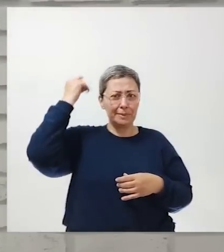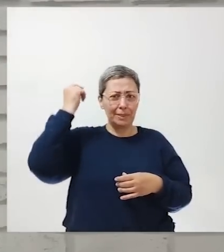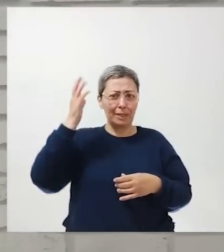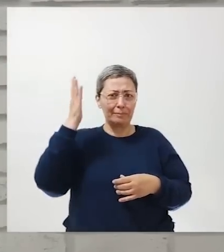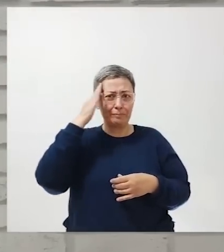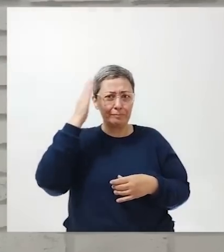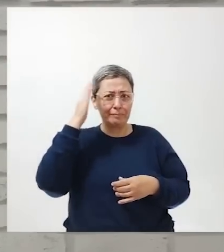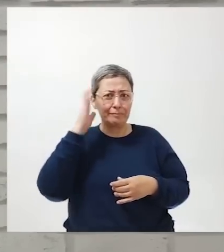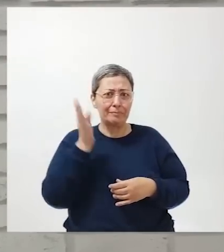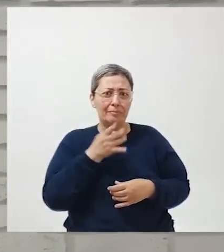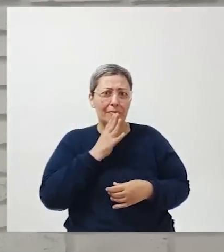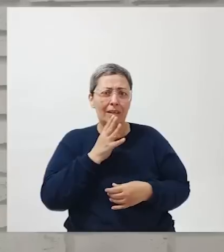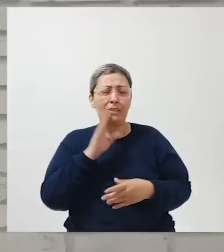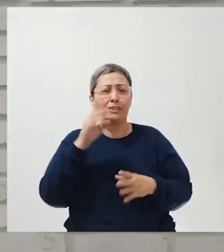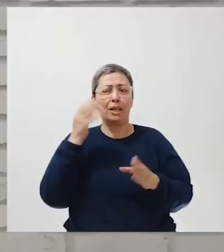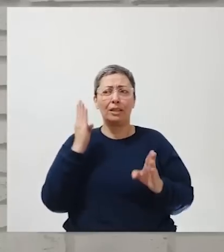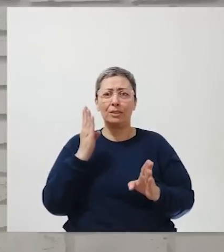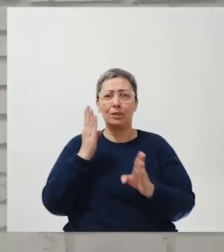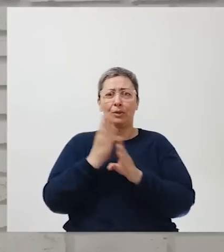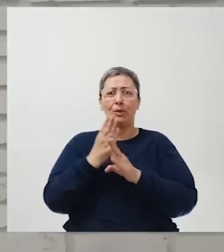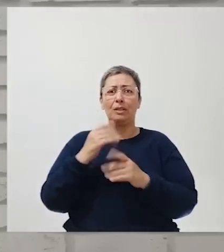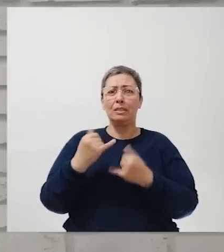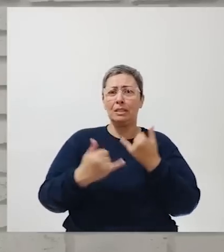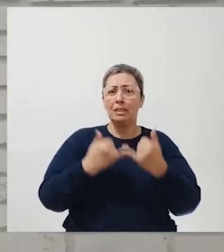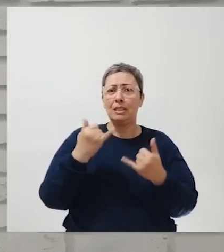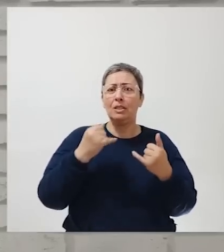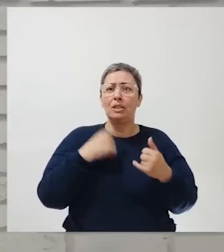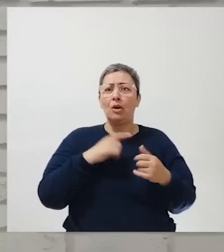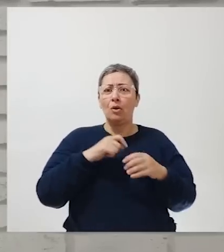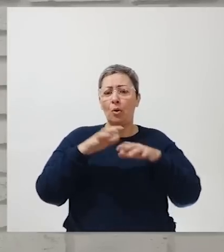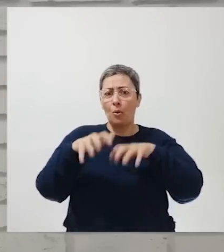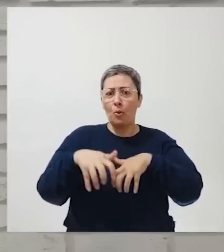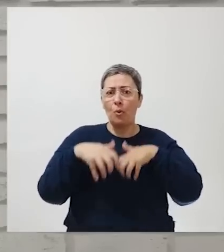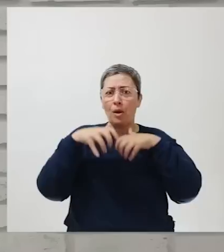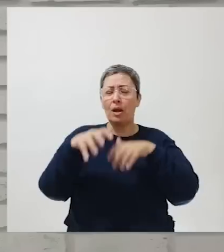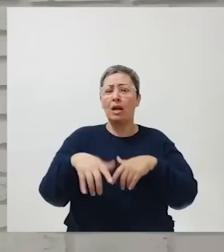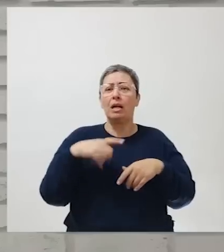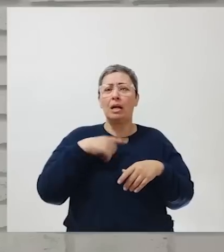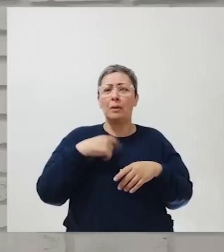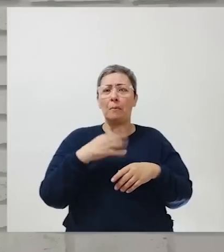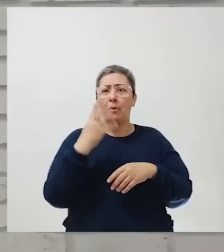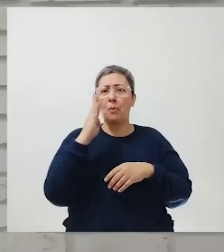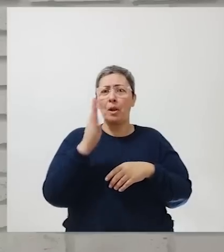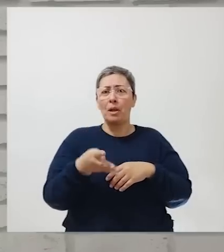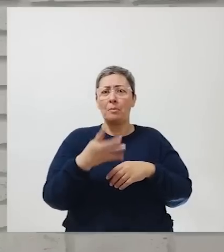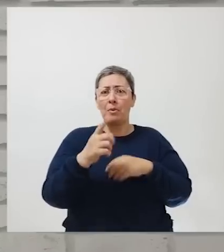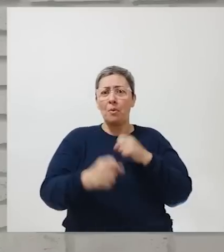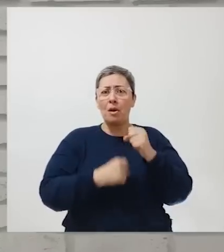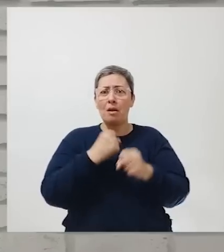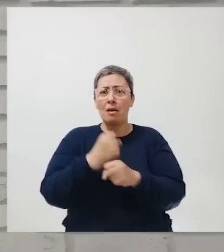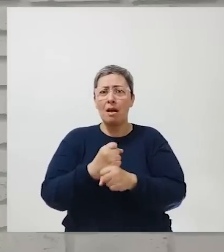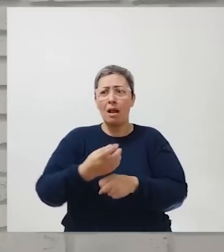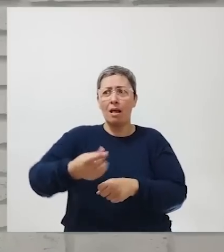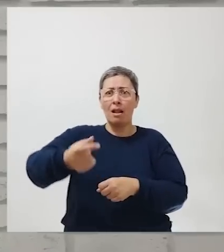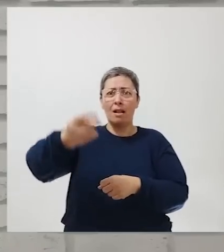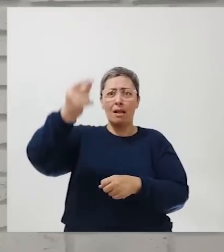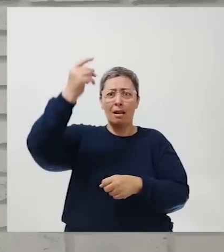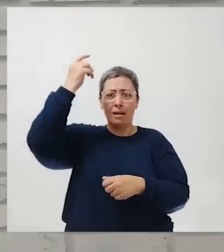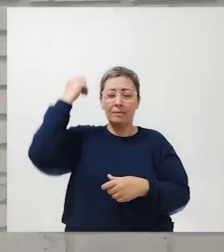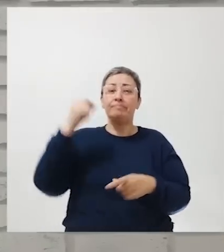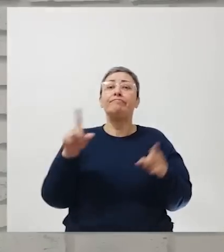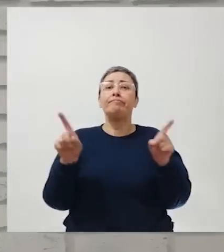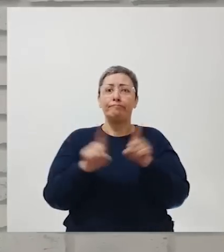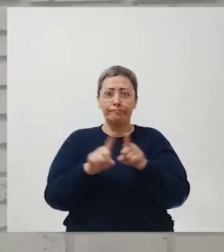notícia? Já encontraram esse brinquedo em escavações de mais de 4.000 anos atrás.